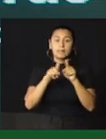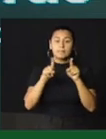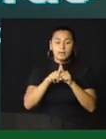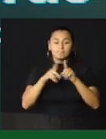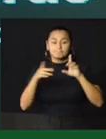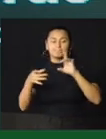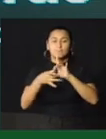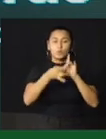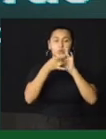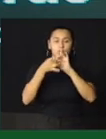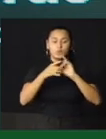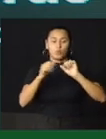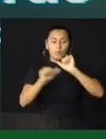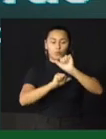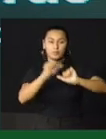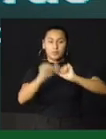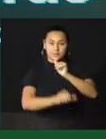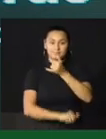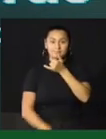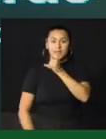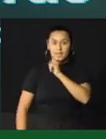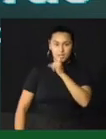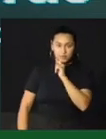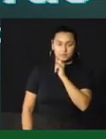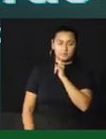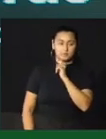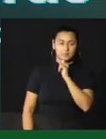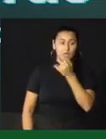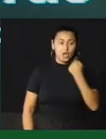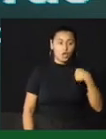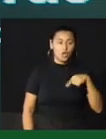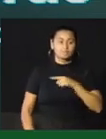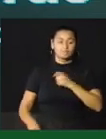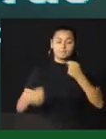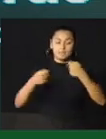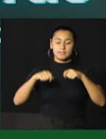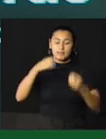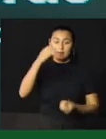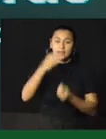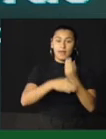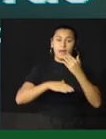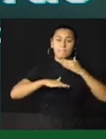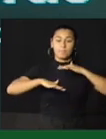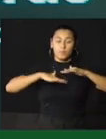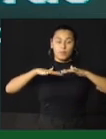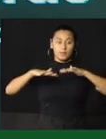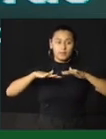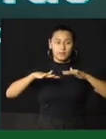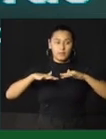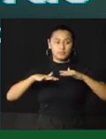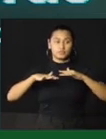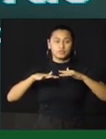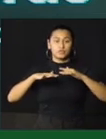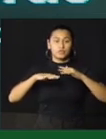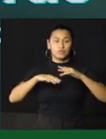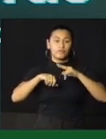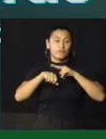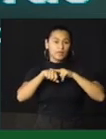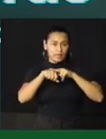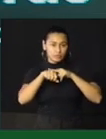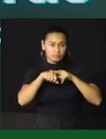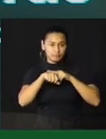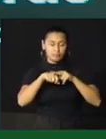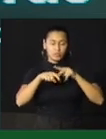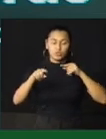com essa transição energética a gente tem o movero mobilidade verde que dialoga com a questão da sustentabilidade são mais de